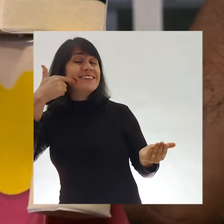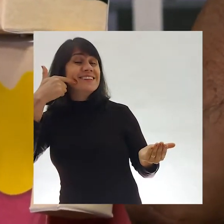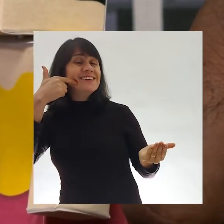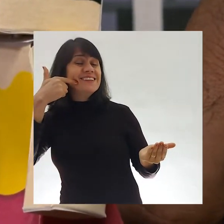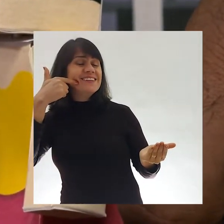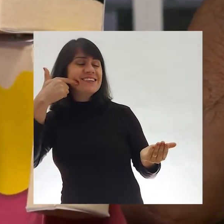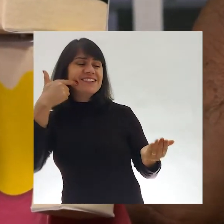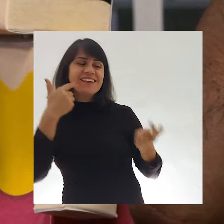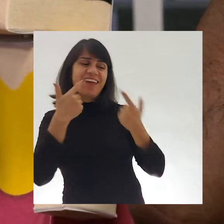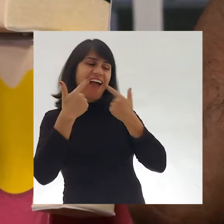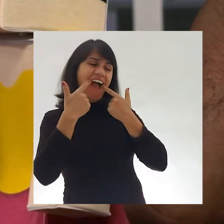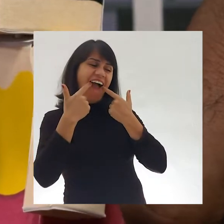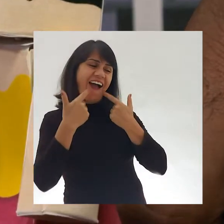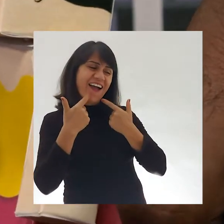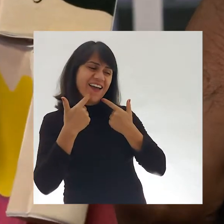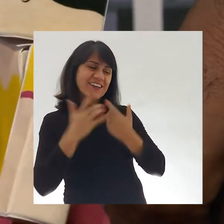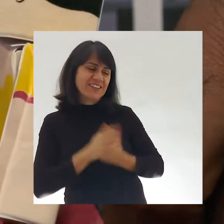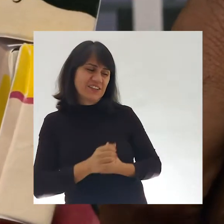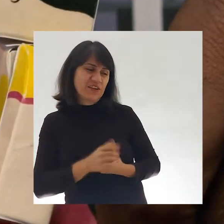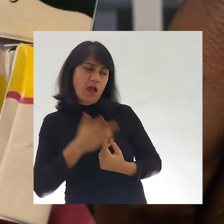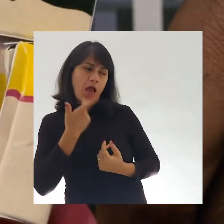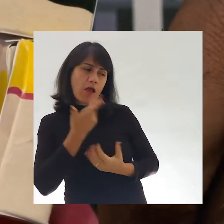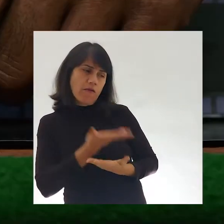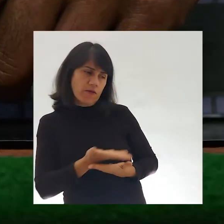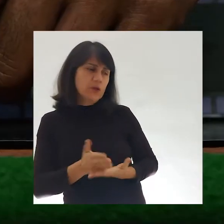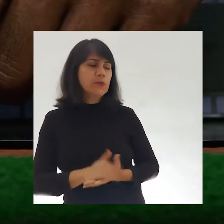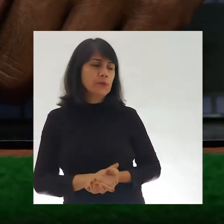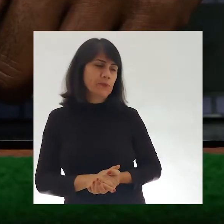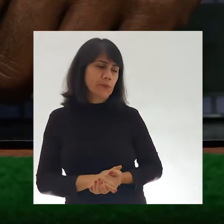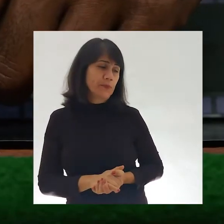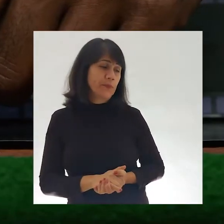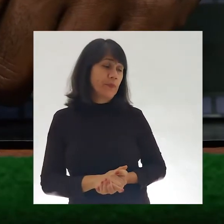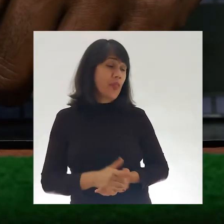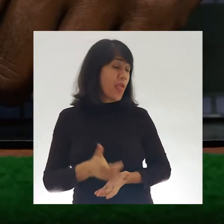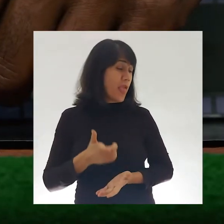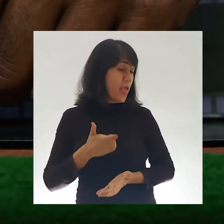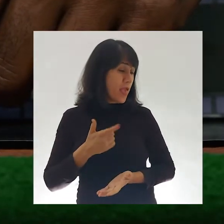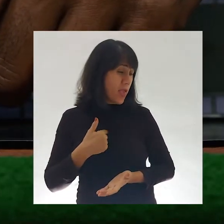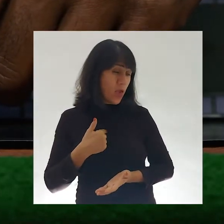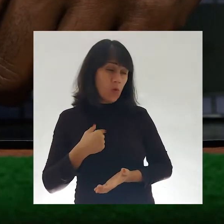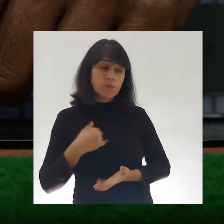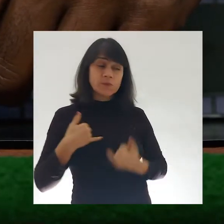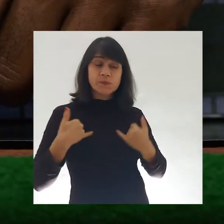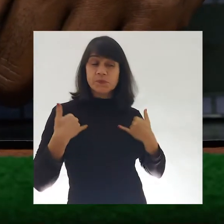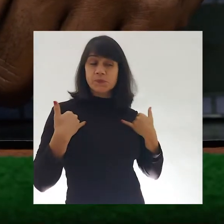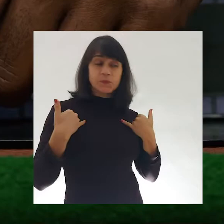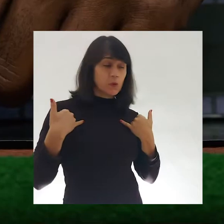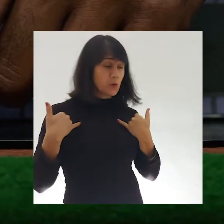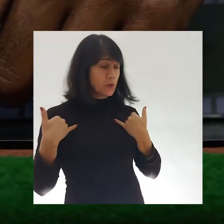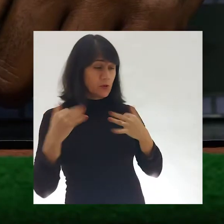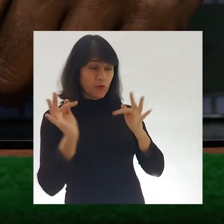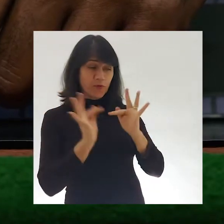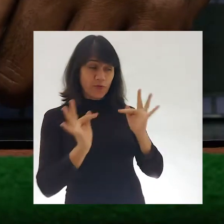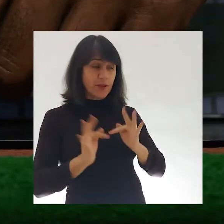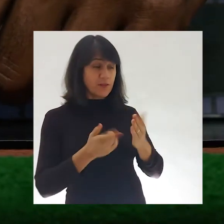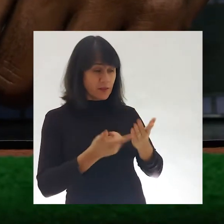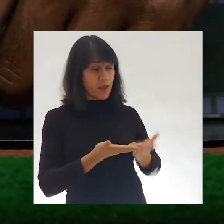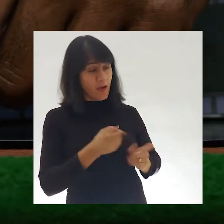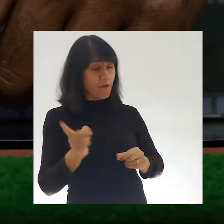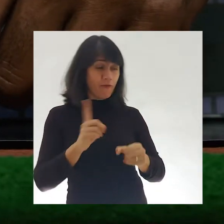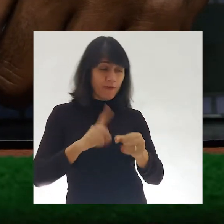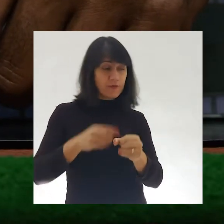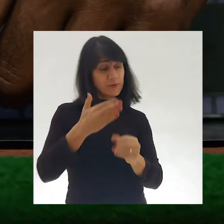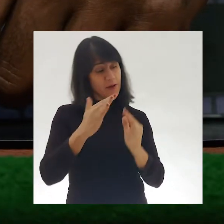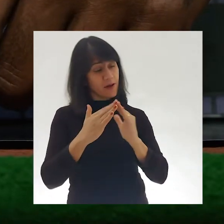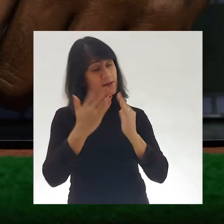aqueles imensos dentes, e disse: Estou muito orgulhosa e feliz que queira voltar para